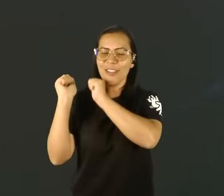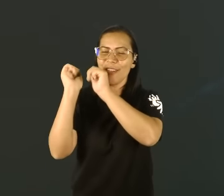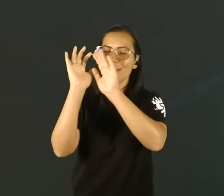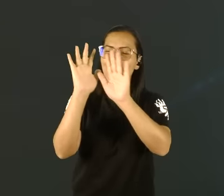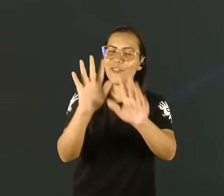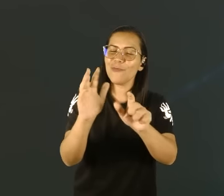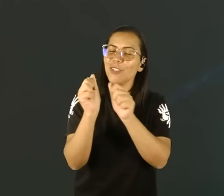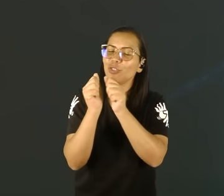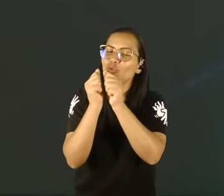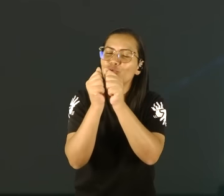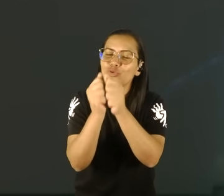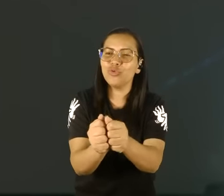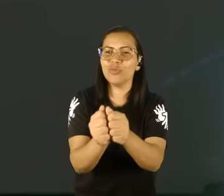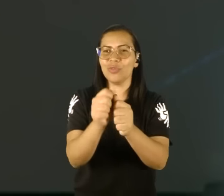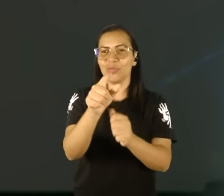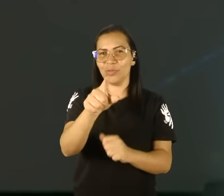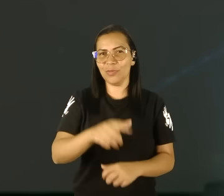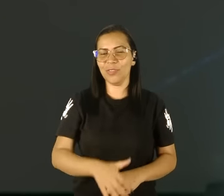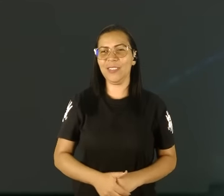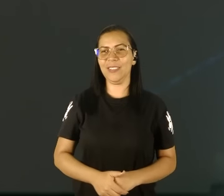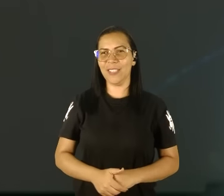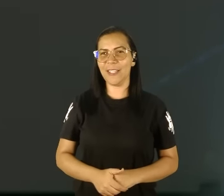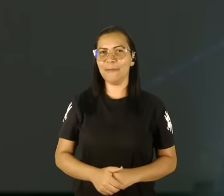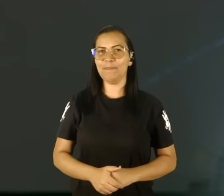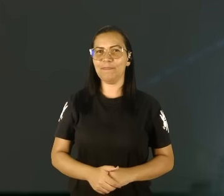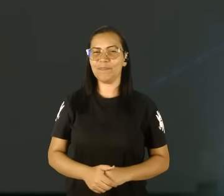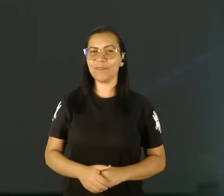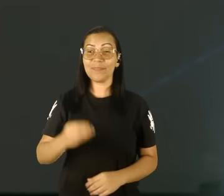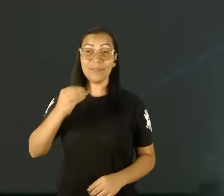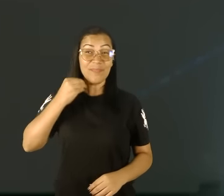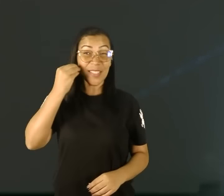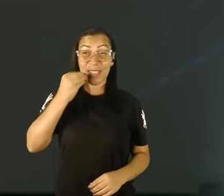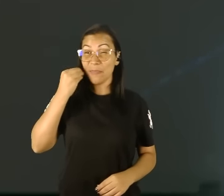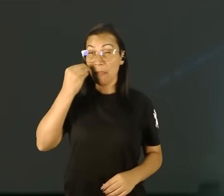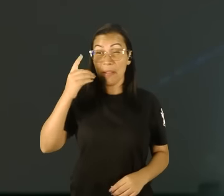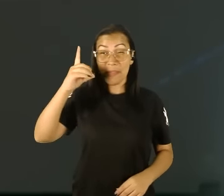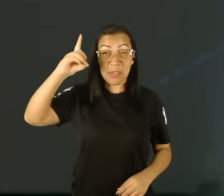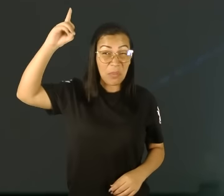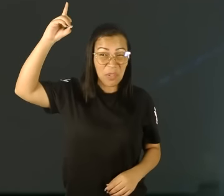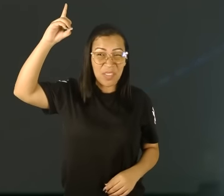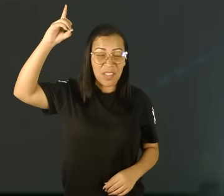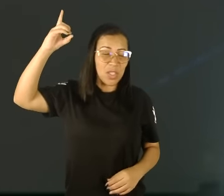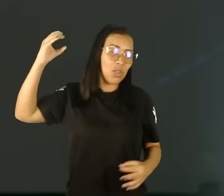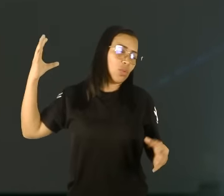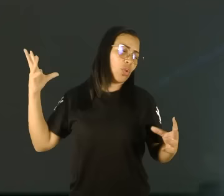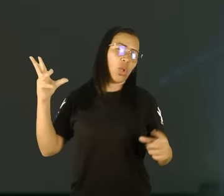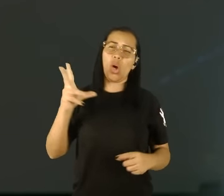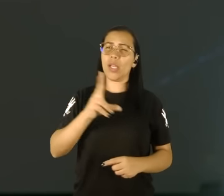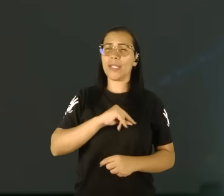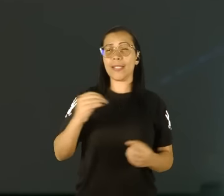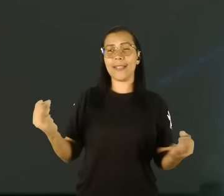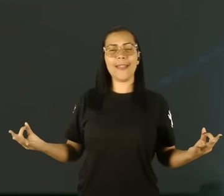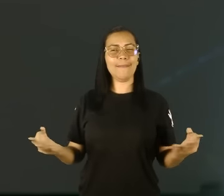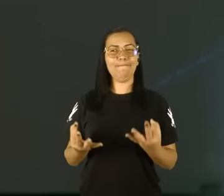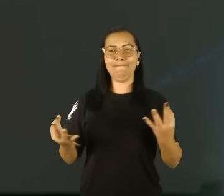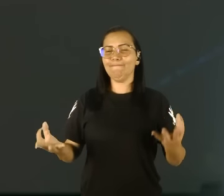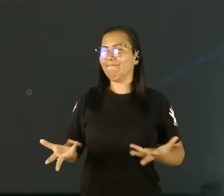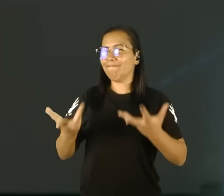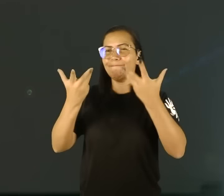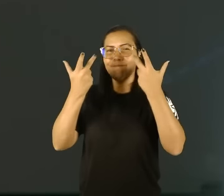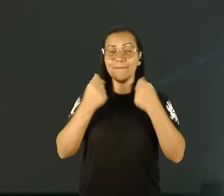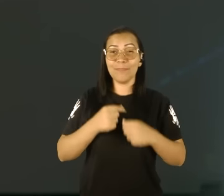Momentos difíceis, gente, proporcionam experiências únicas com Deus. Há uma escada, e eu pergunto: você quer